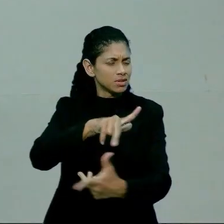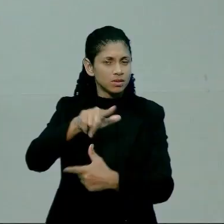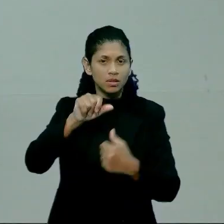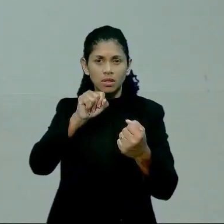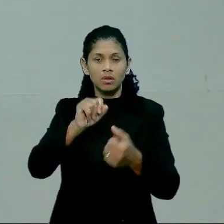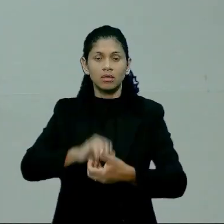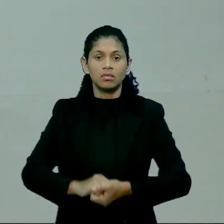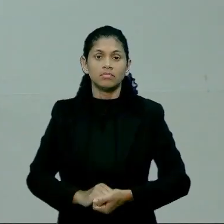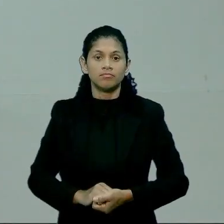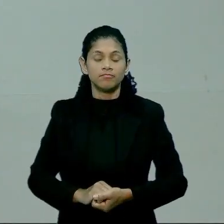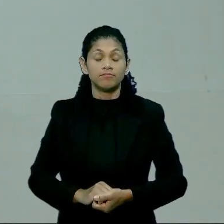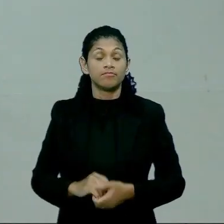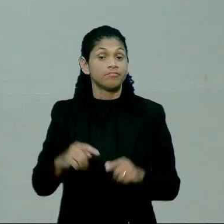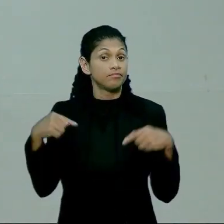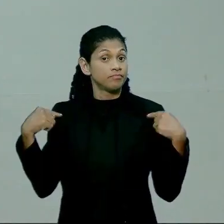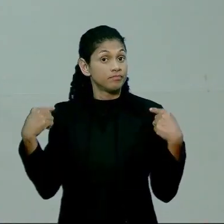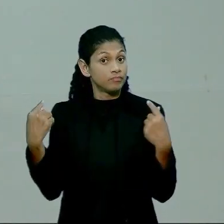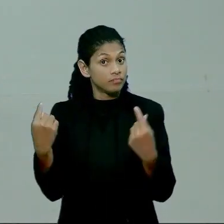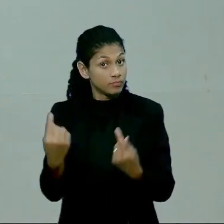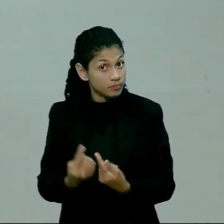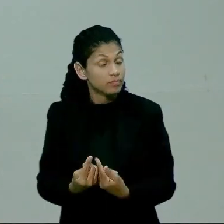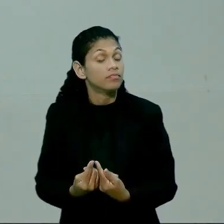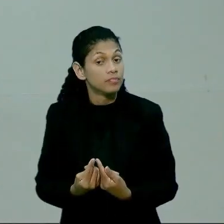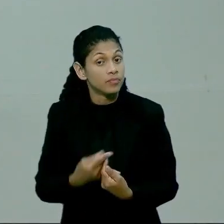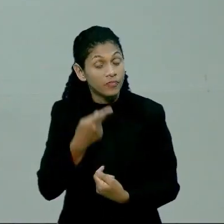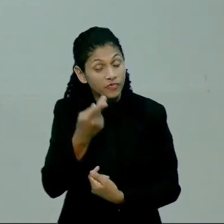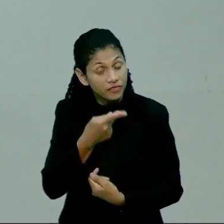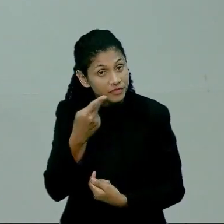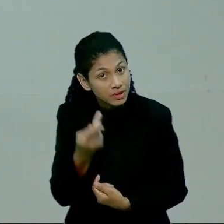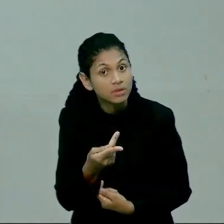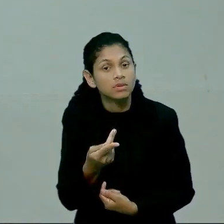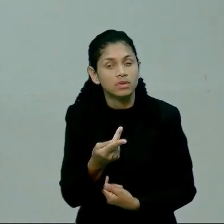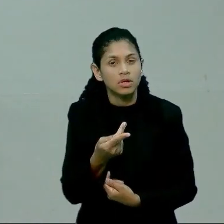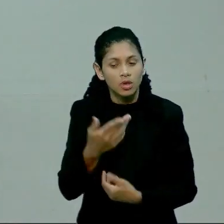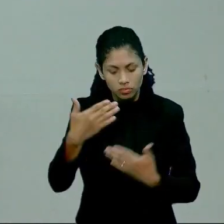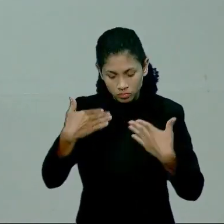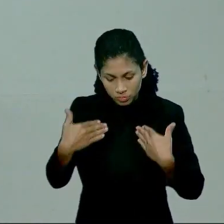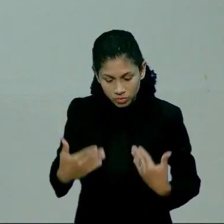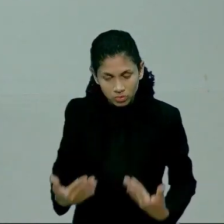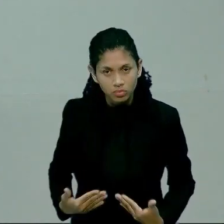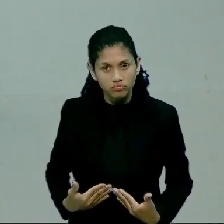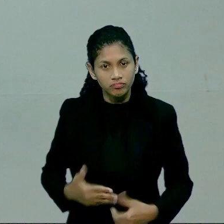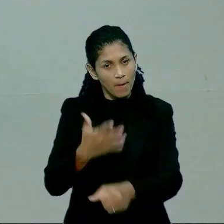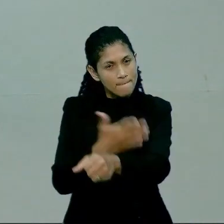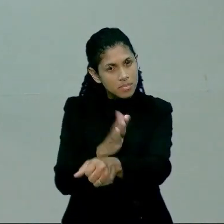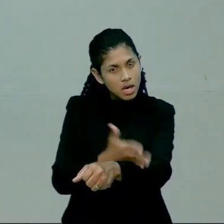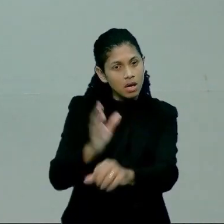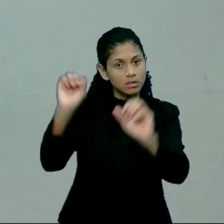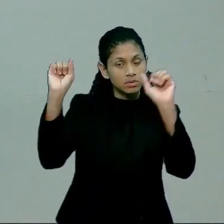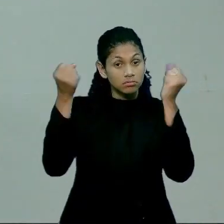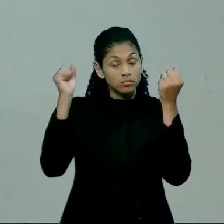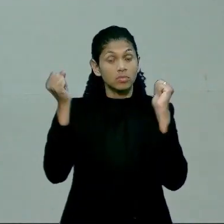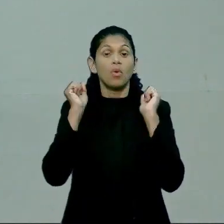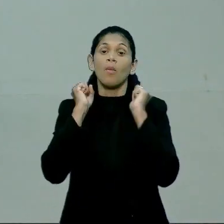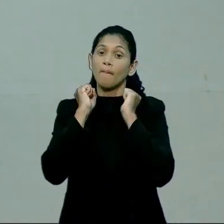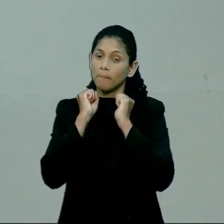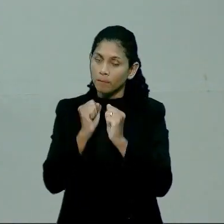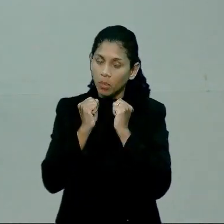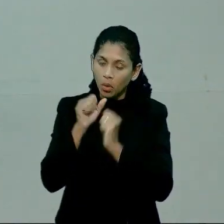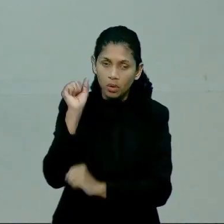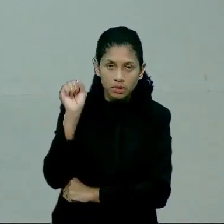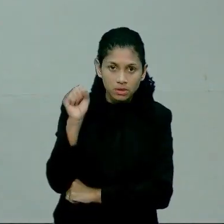já pegou. A gente está trabalhando funcionamento corporal, direcionado para a prática física. A prática física ela pode, sim, ser